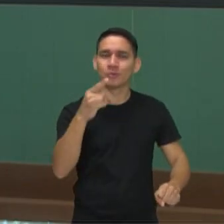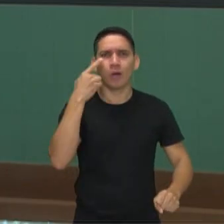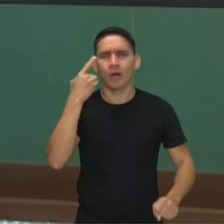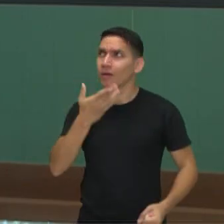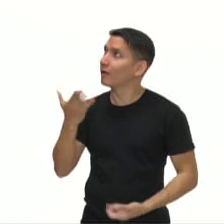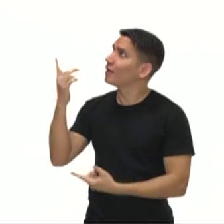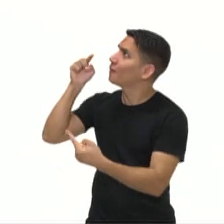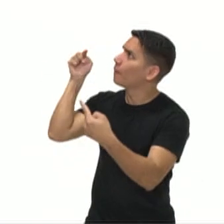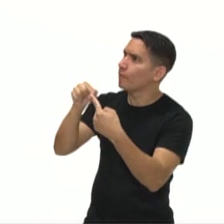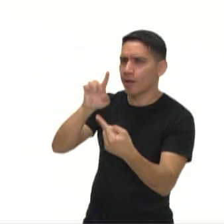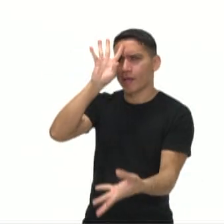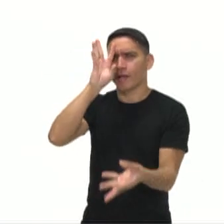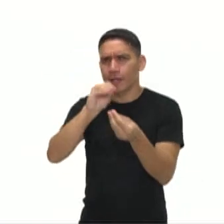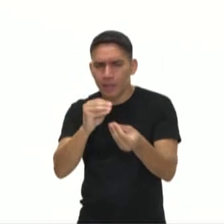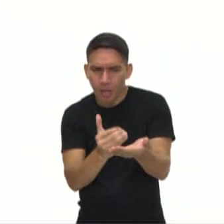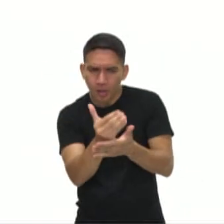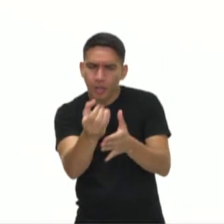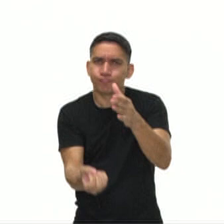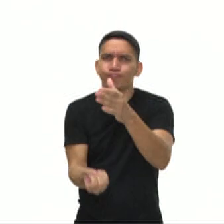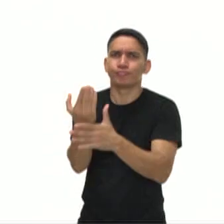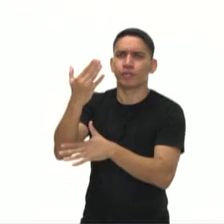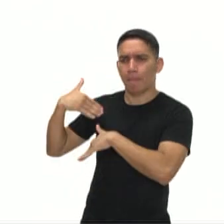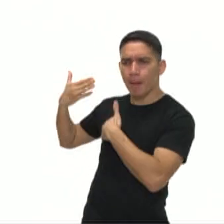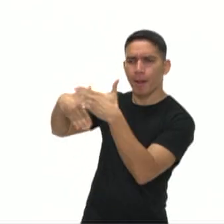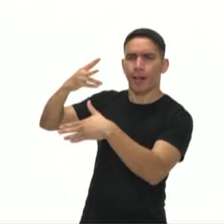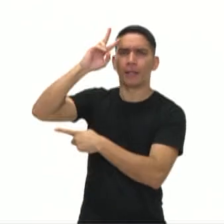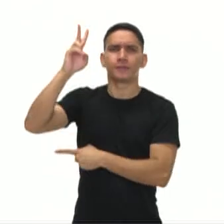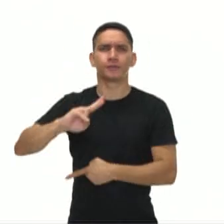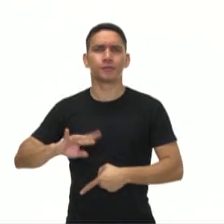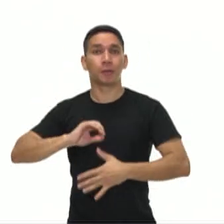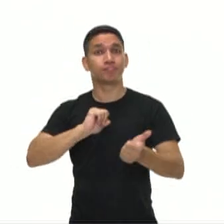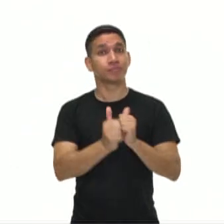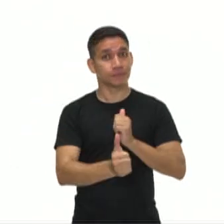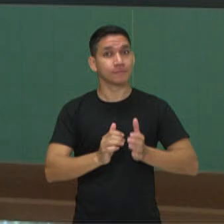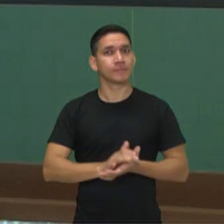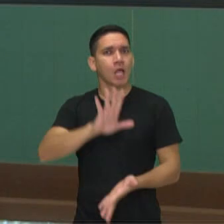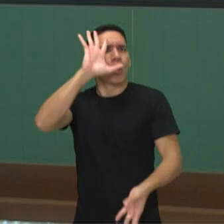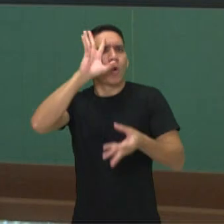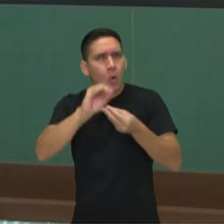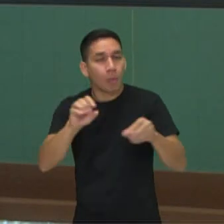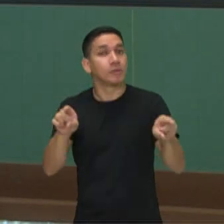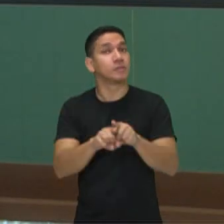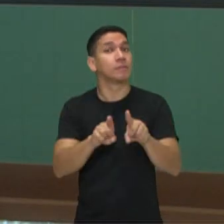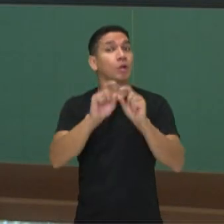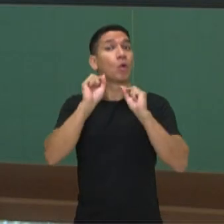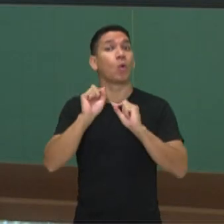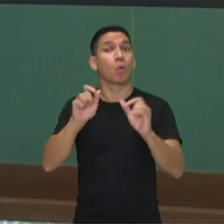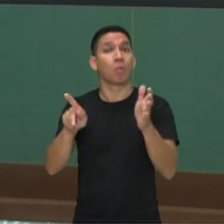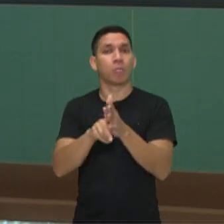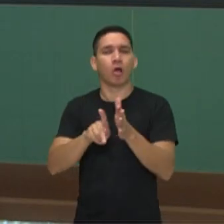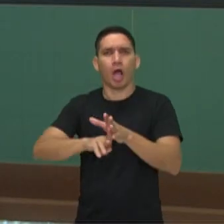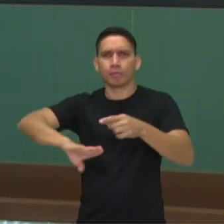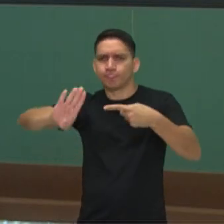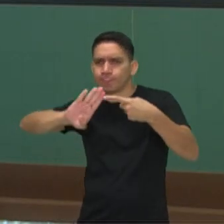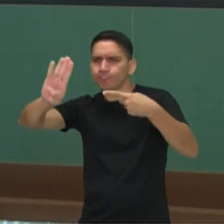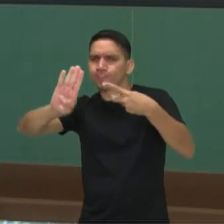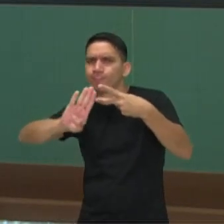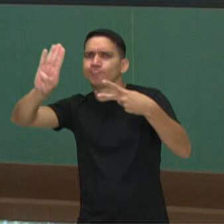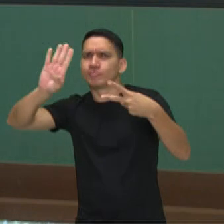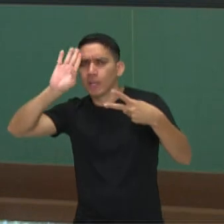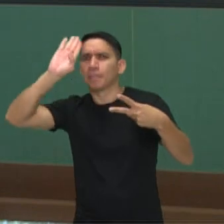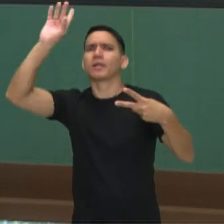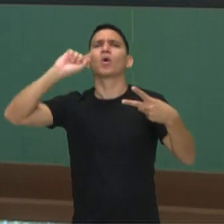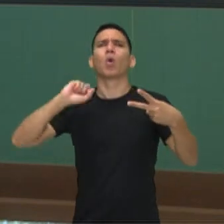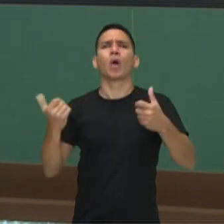objetivo reconhecer a origem e evolução histórica deste esporte, compreendendo as noções dos princípios básicos